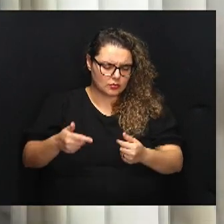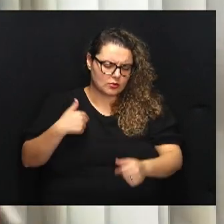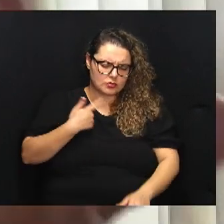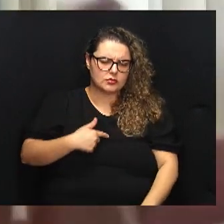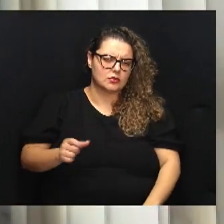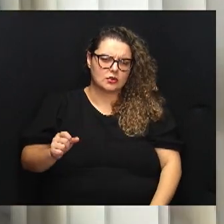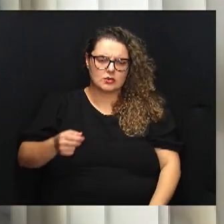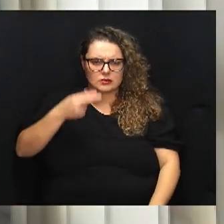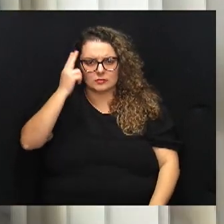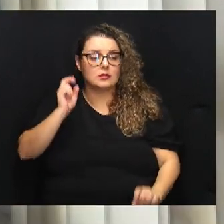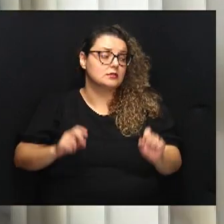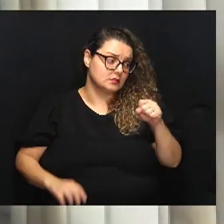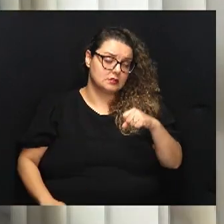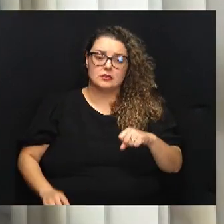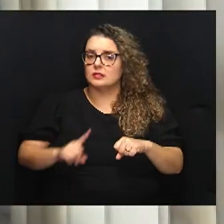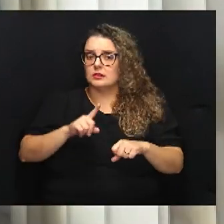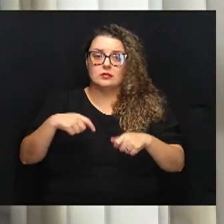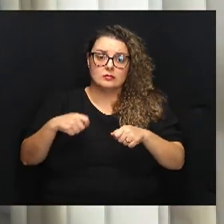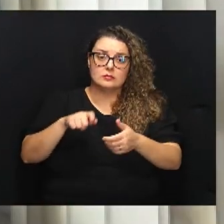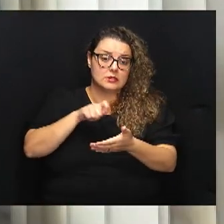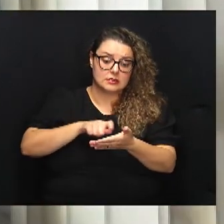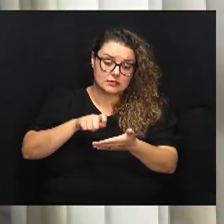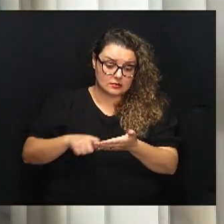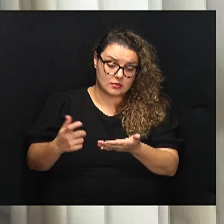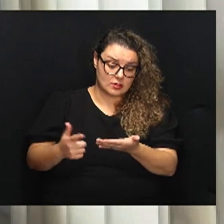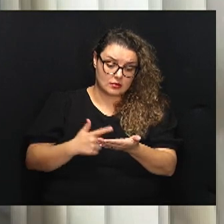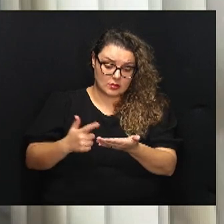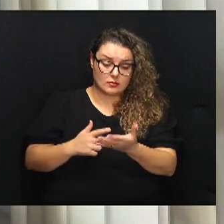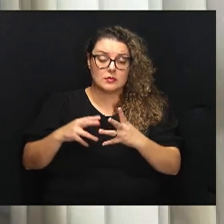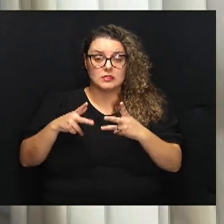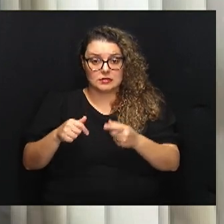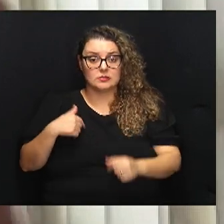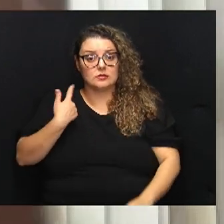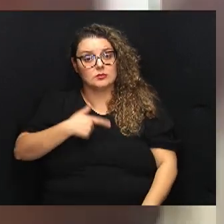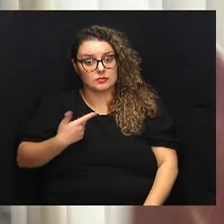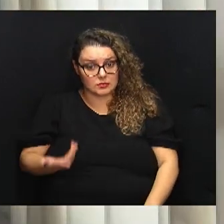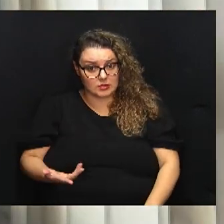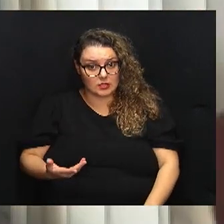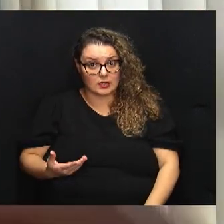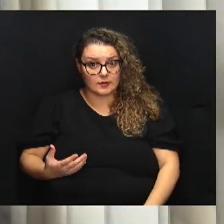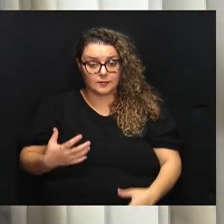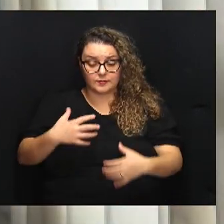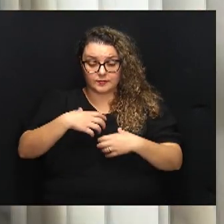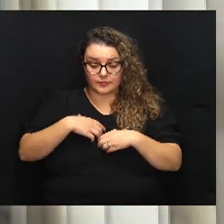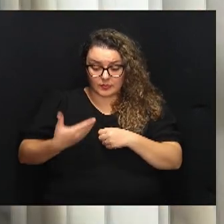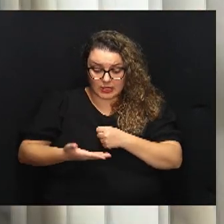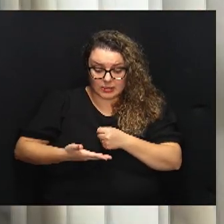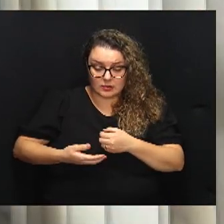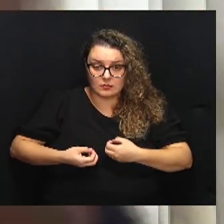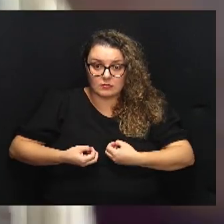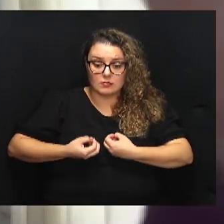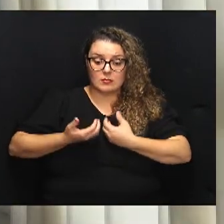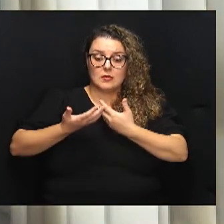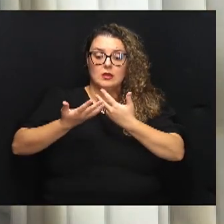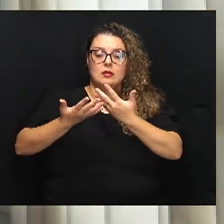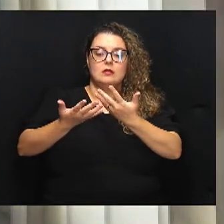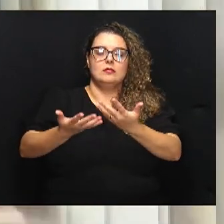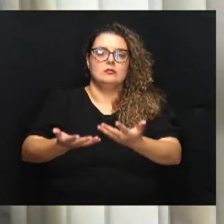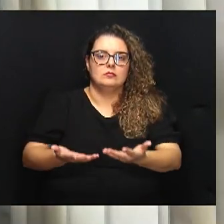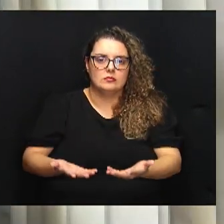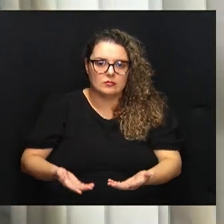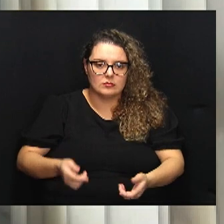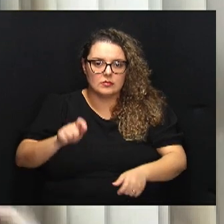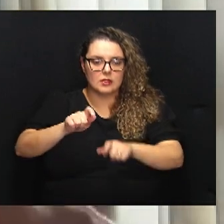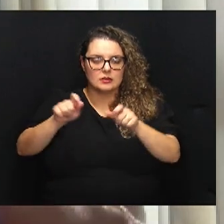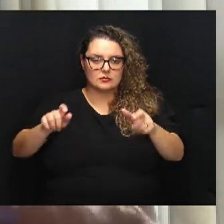Não é necessário escrever um livro, mas se todos nós colocarmos a nossa essência para o outro,